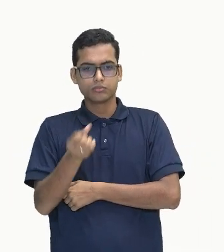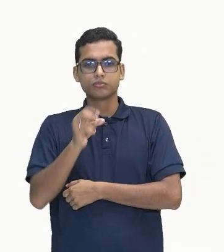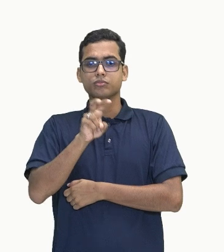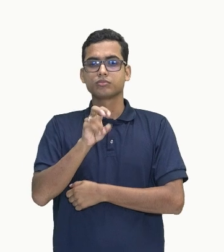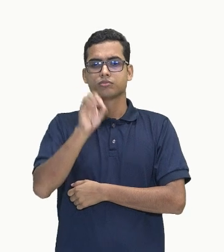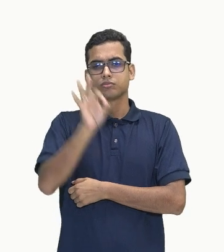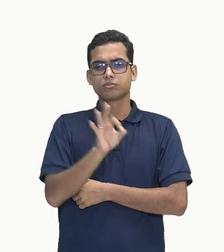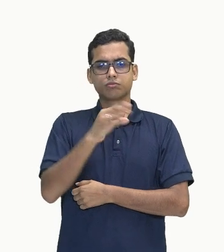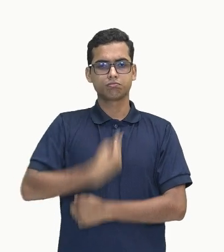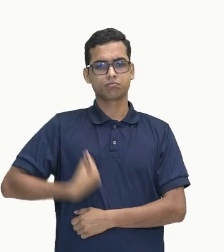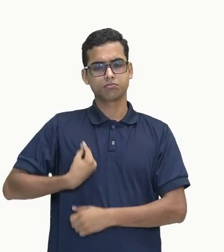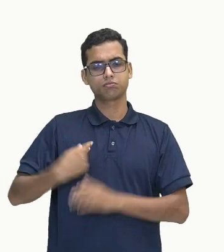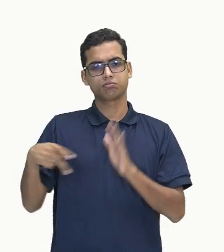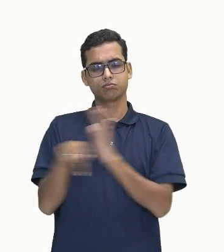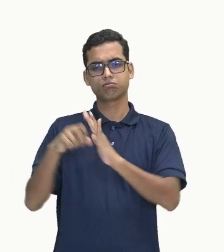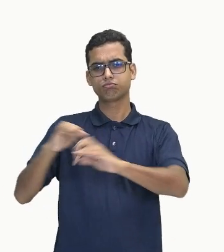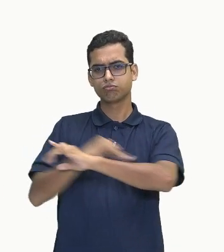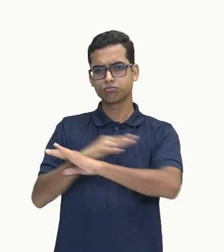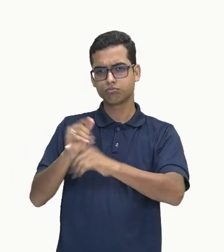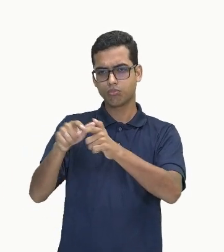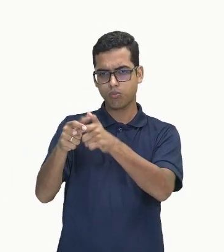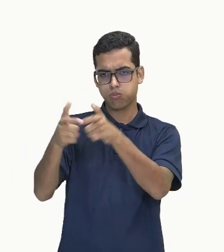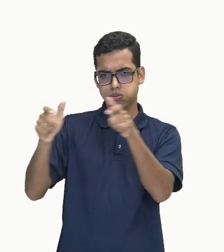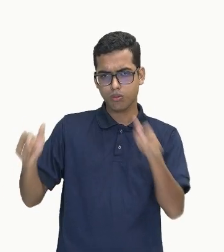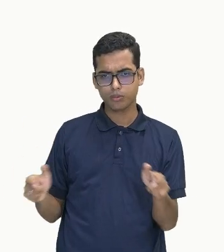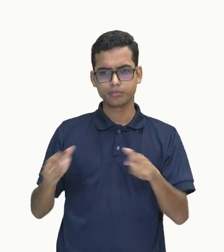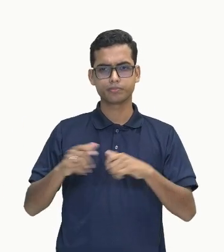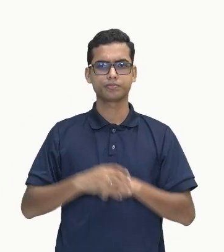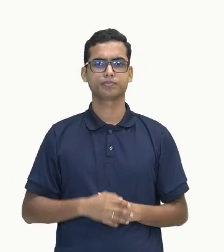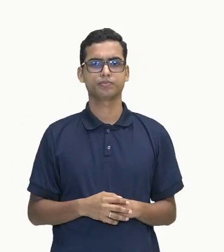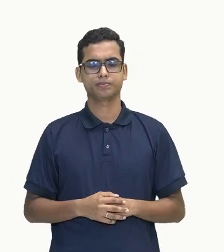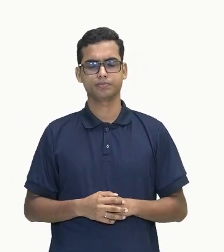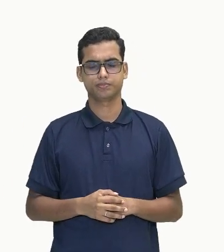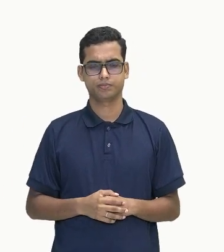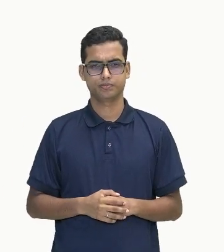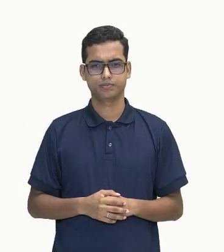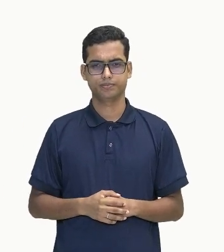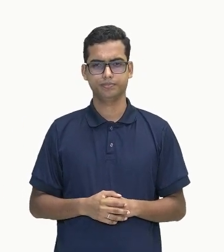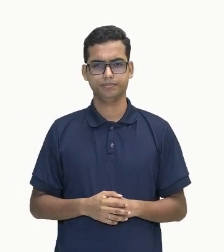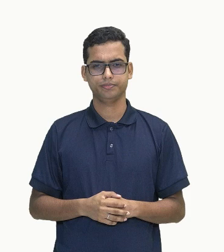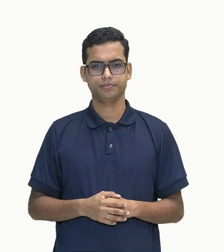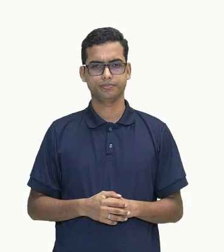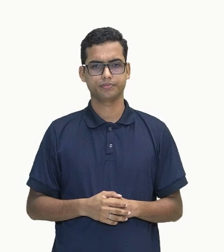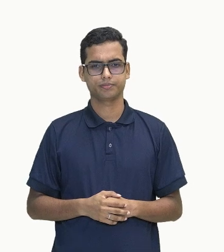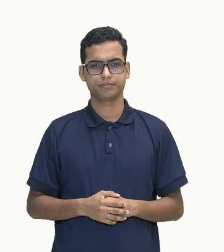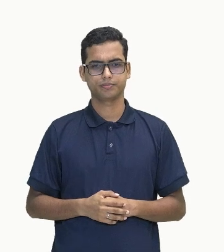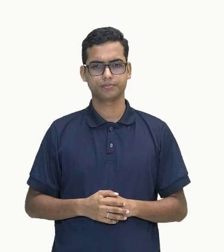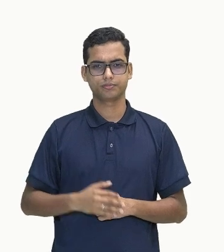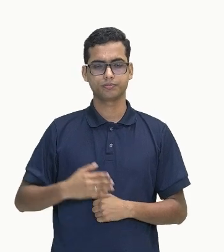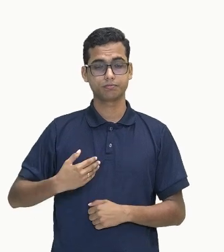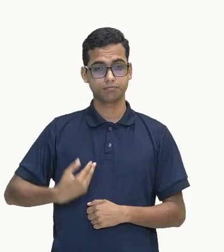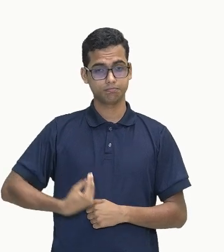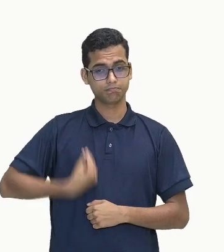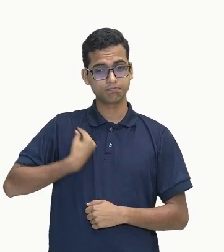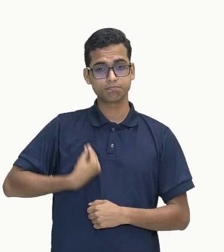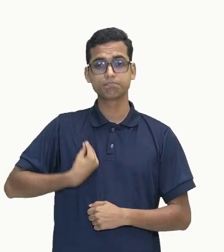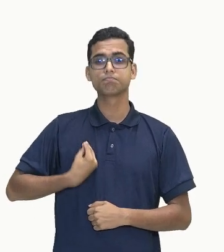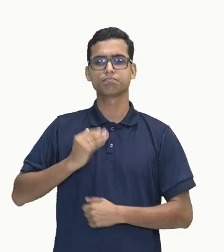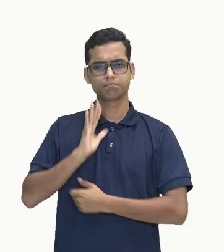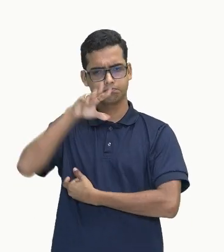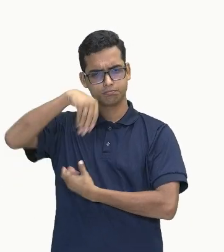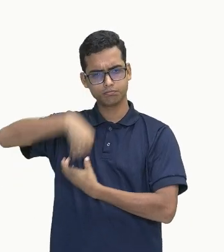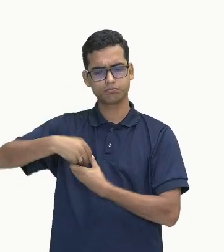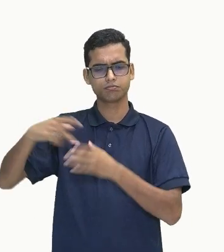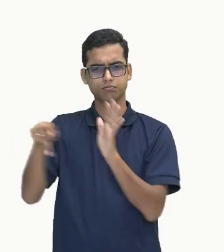50% da população vivendo onde? Em cidades, tá bom? Então, vivendo aí no